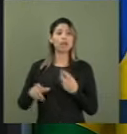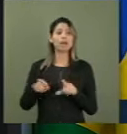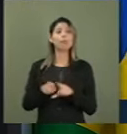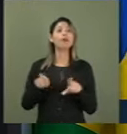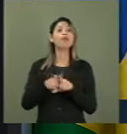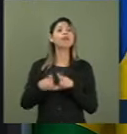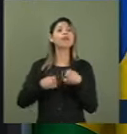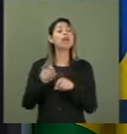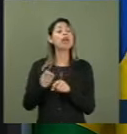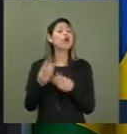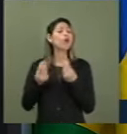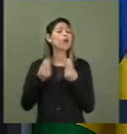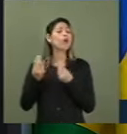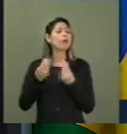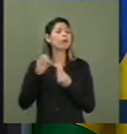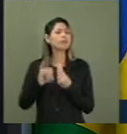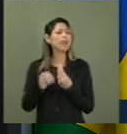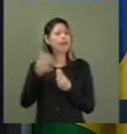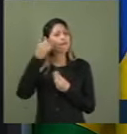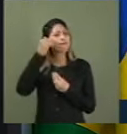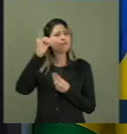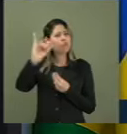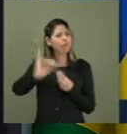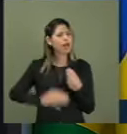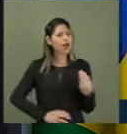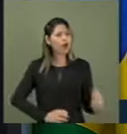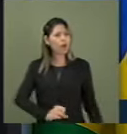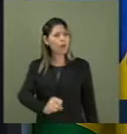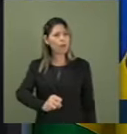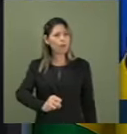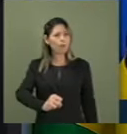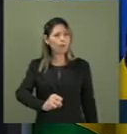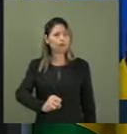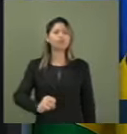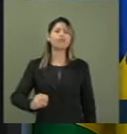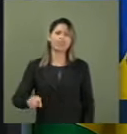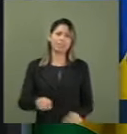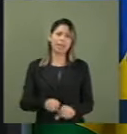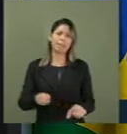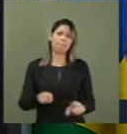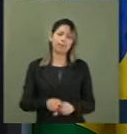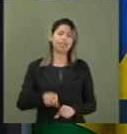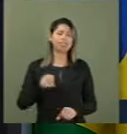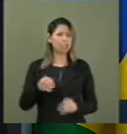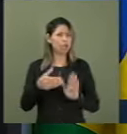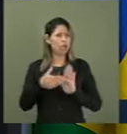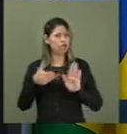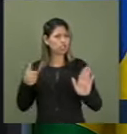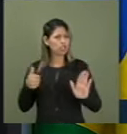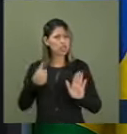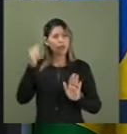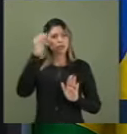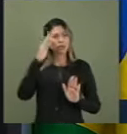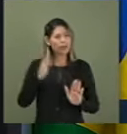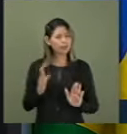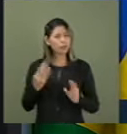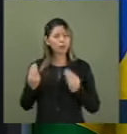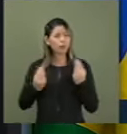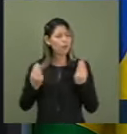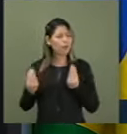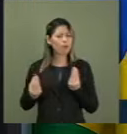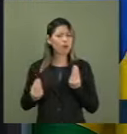o aborto, o que o governo fez, retirar o Brasil. Ou seja, o assassinato de